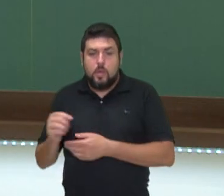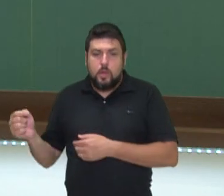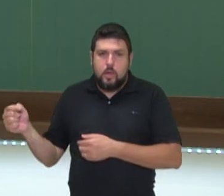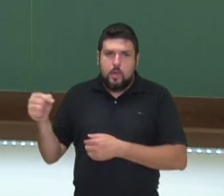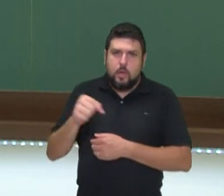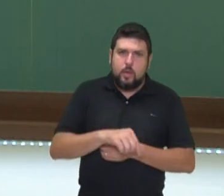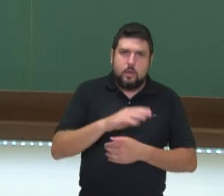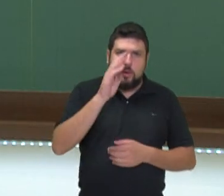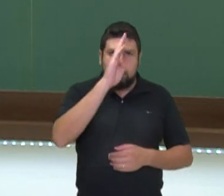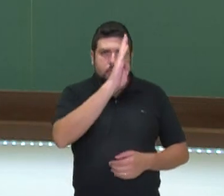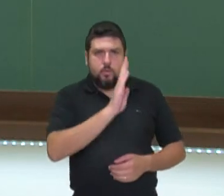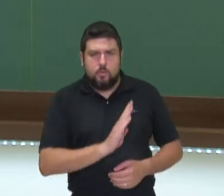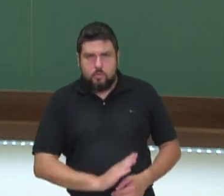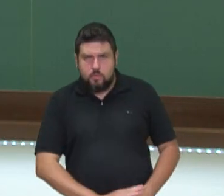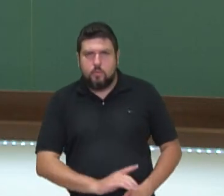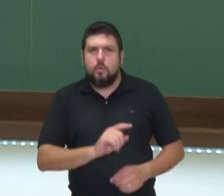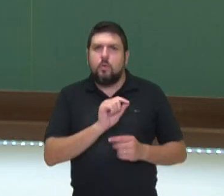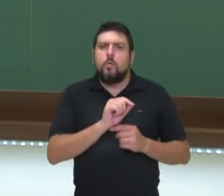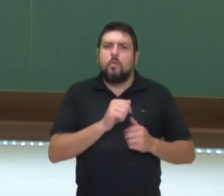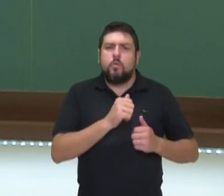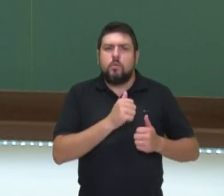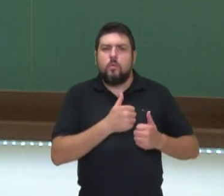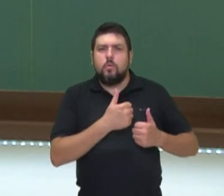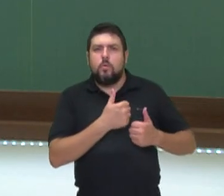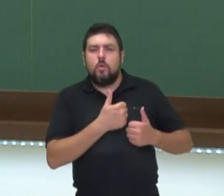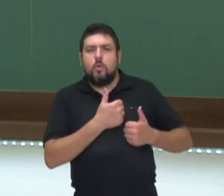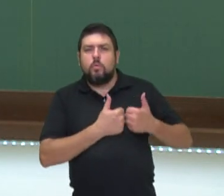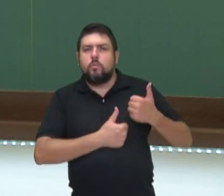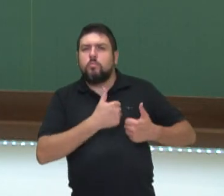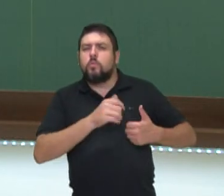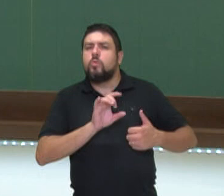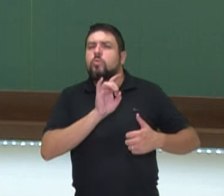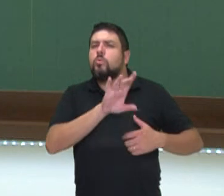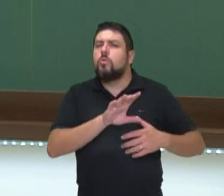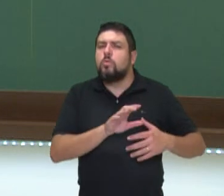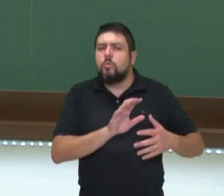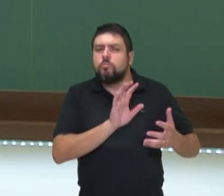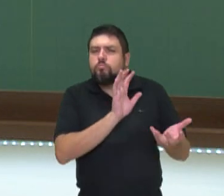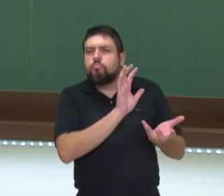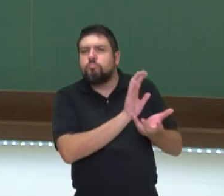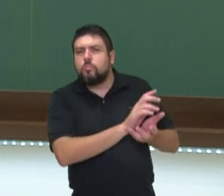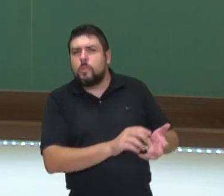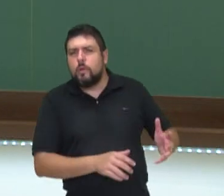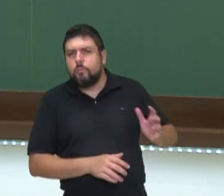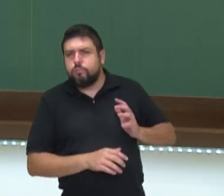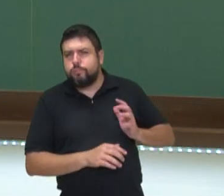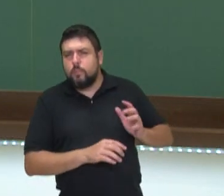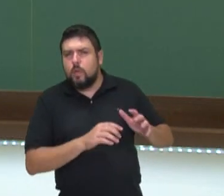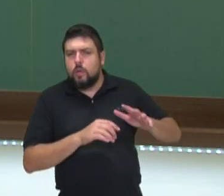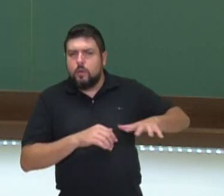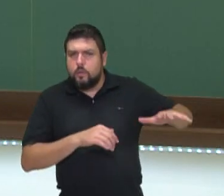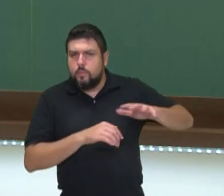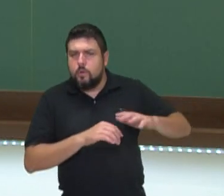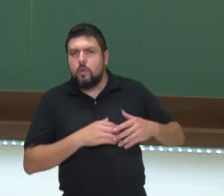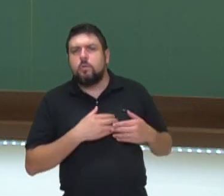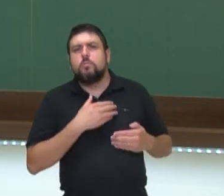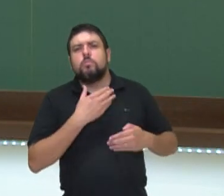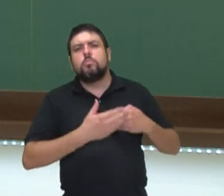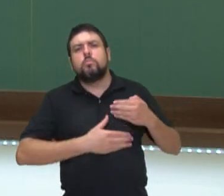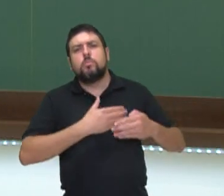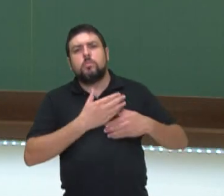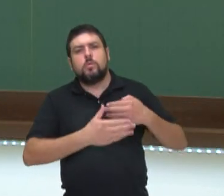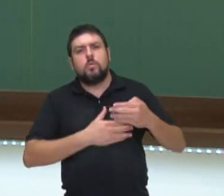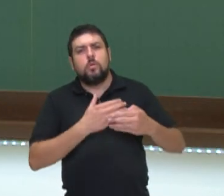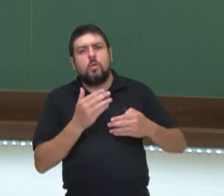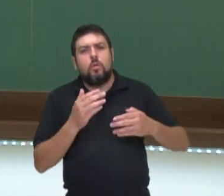Brasil, esse esporte era muito de elite, né? Nem todos podiam participar. Depois o pessoal que